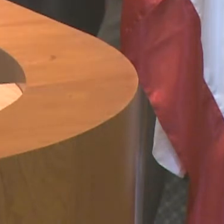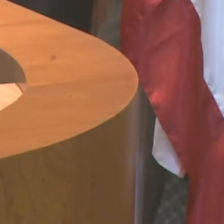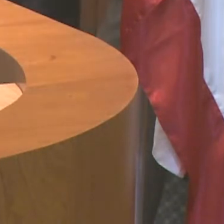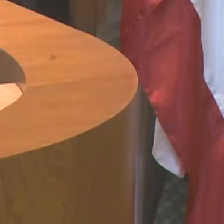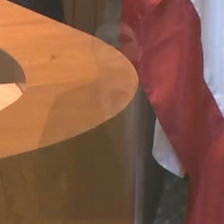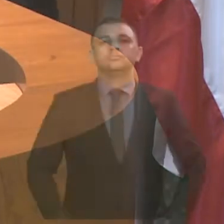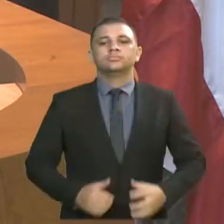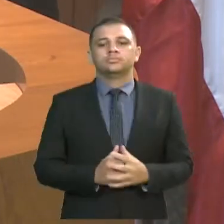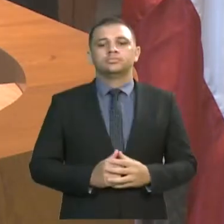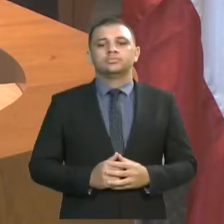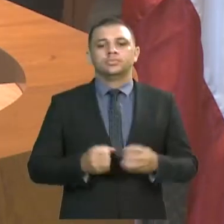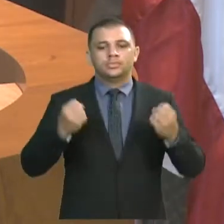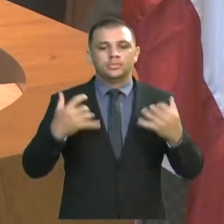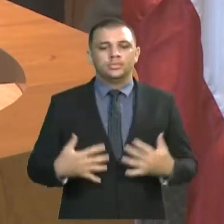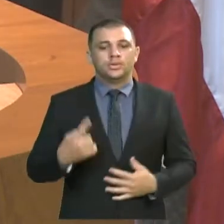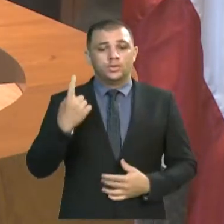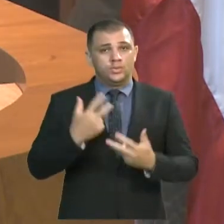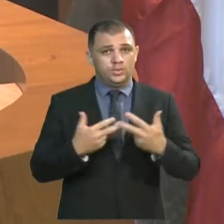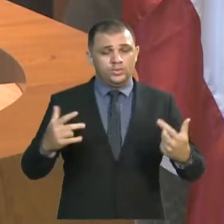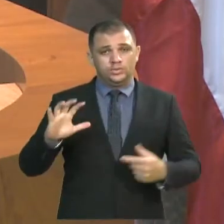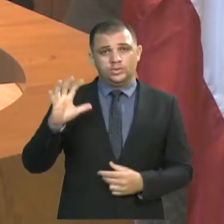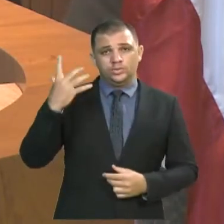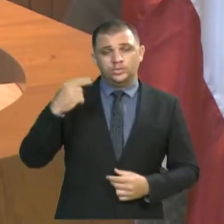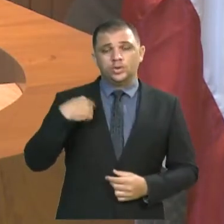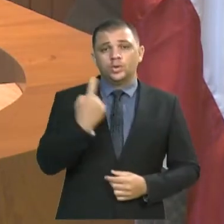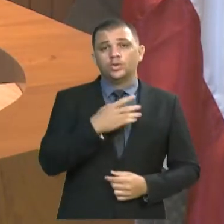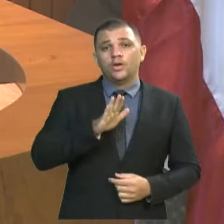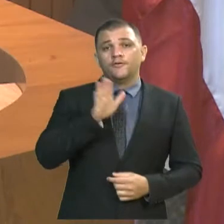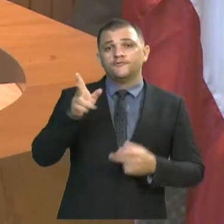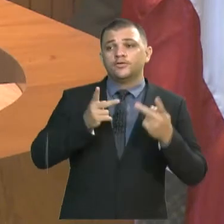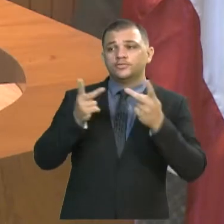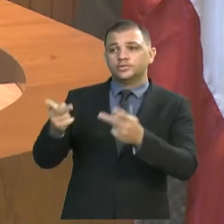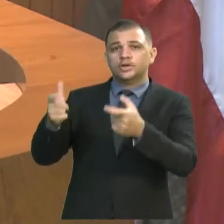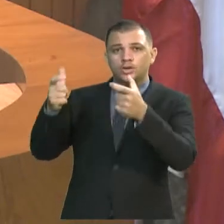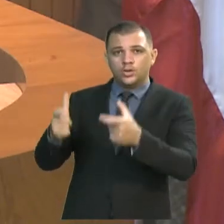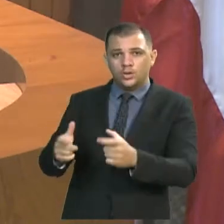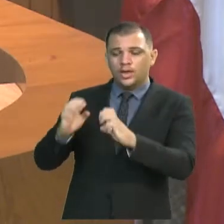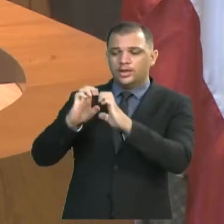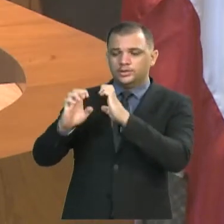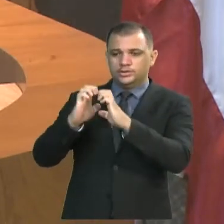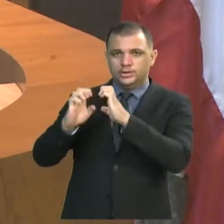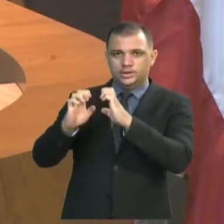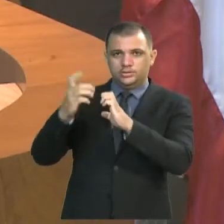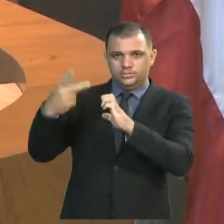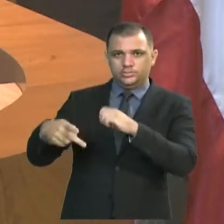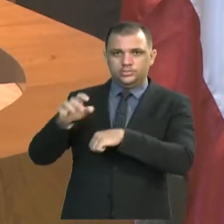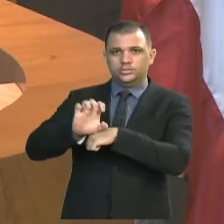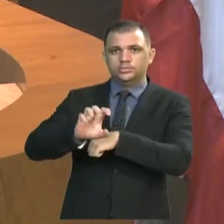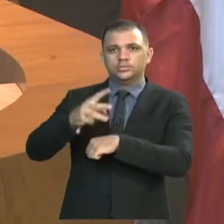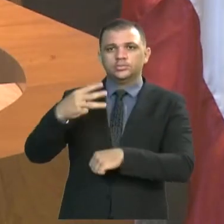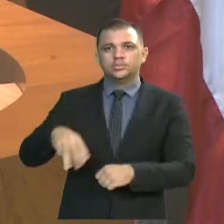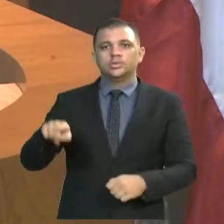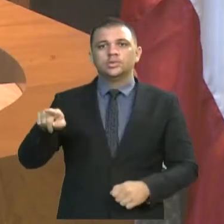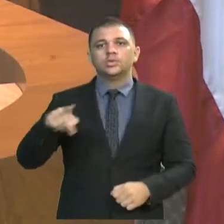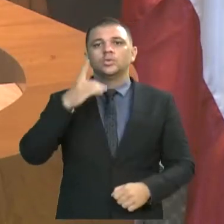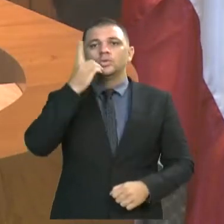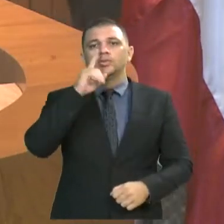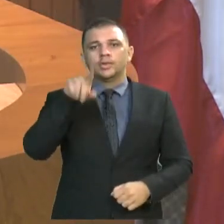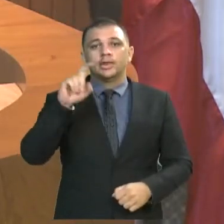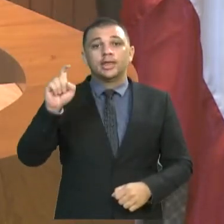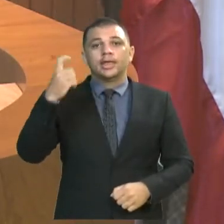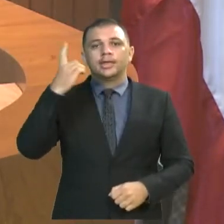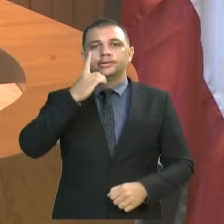cujo prefeito atual é o deputado, o ex-deputado Léo Cunha, prefeito daquela grande cidade, uma cidade de